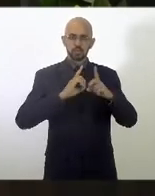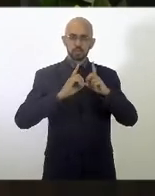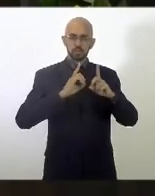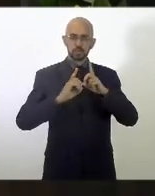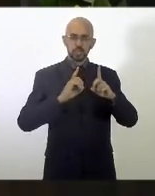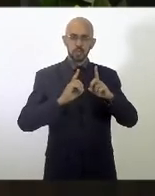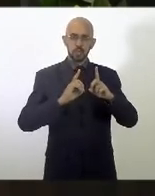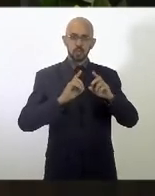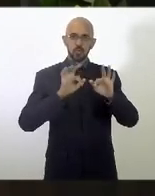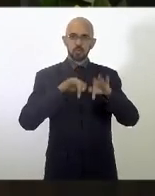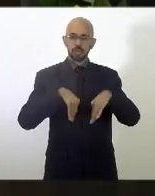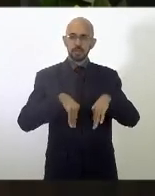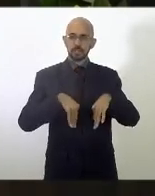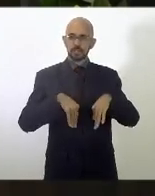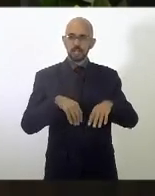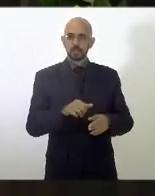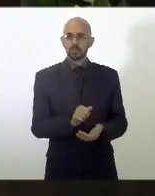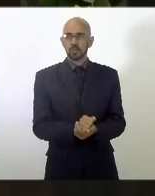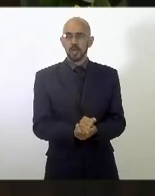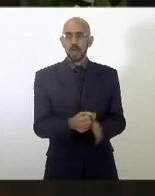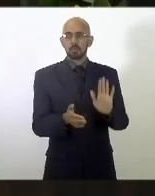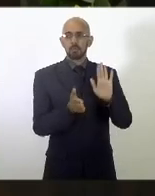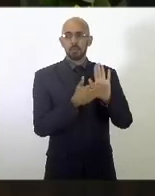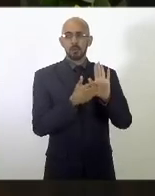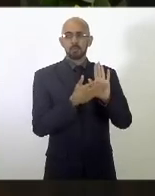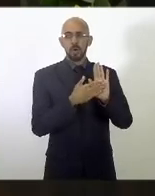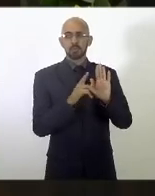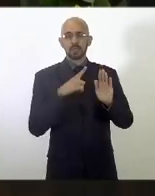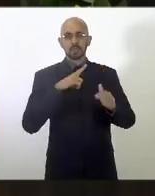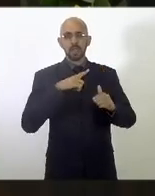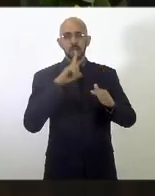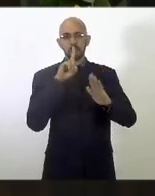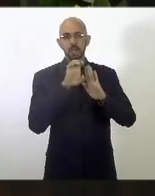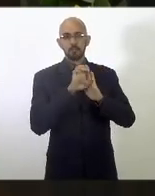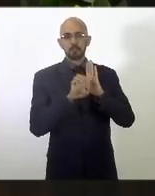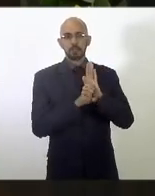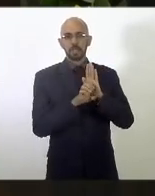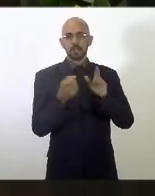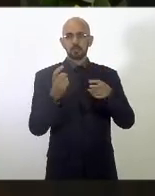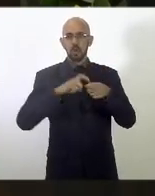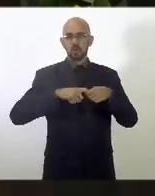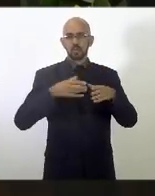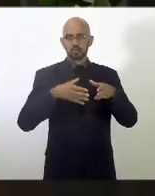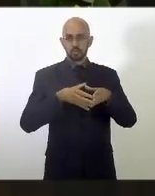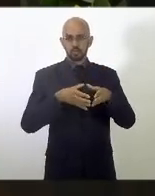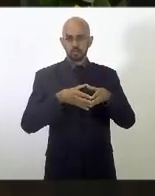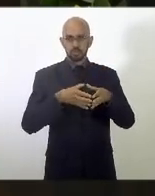queira discutir, encerrada a discussão. Presente proposta recebeu uma emenda e retorna às comissões.